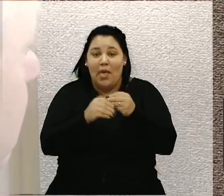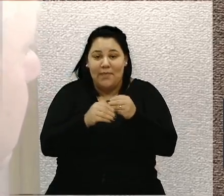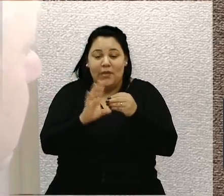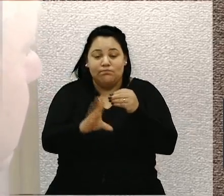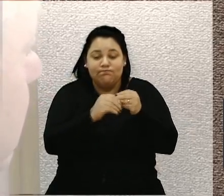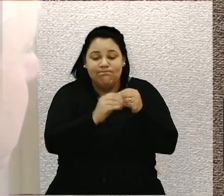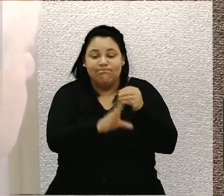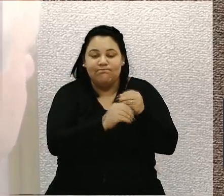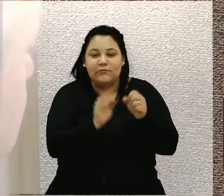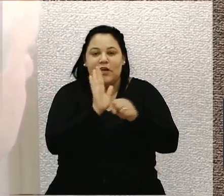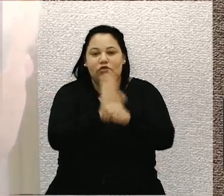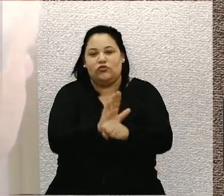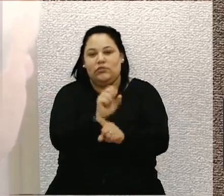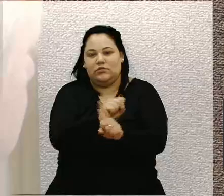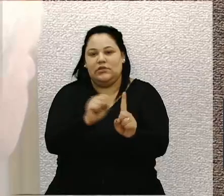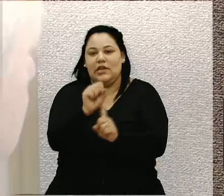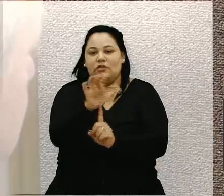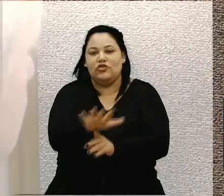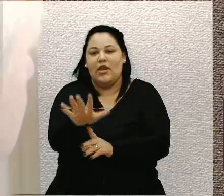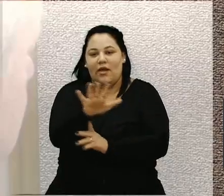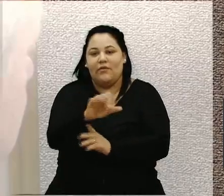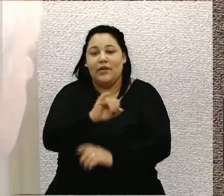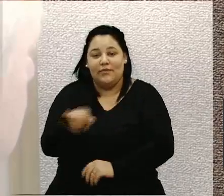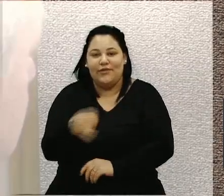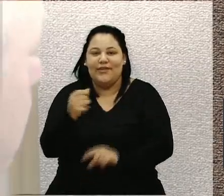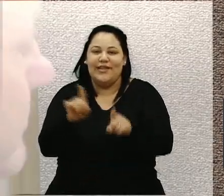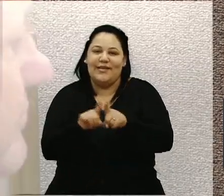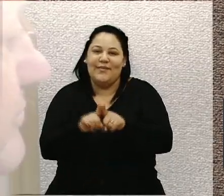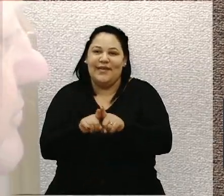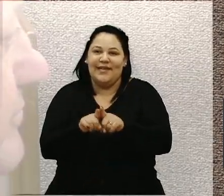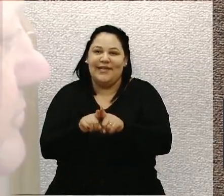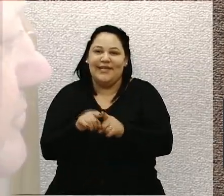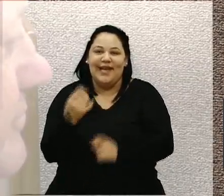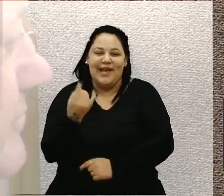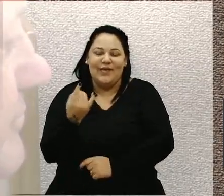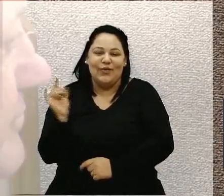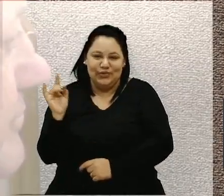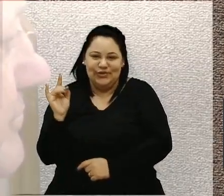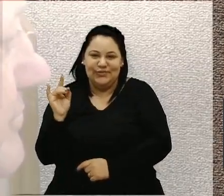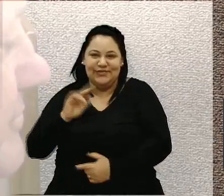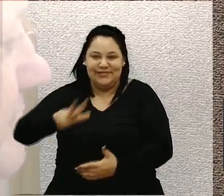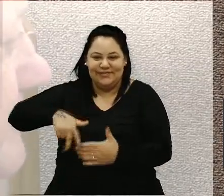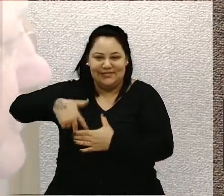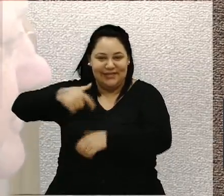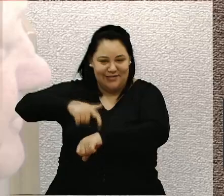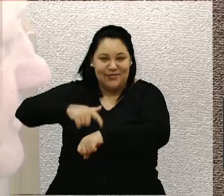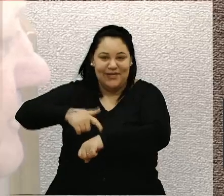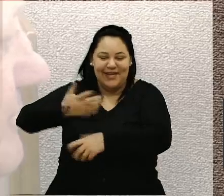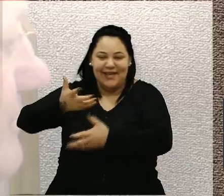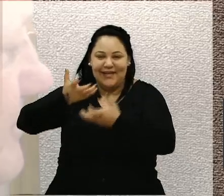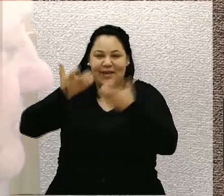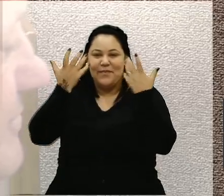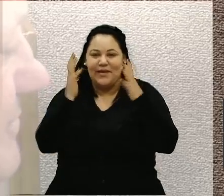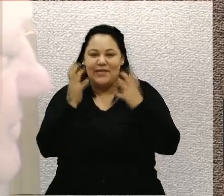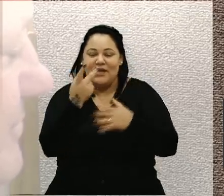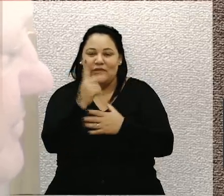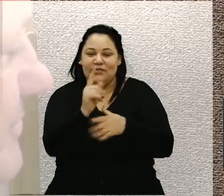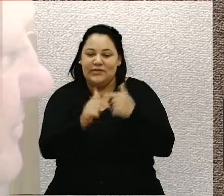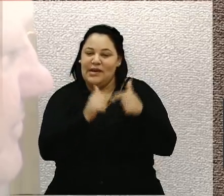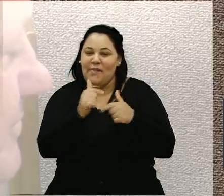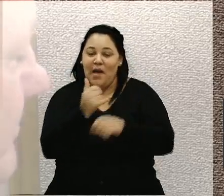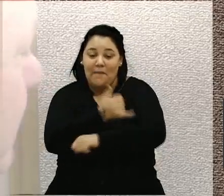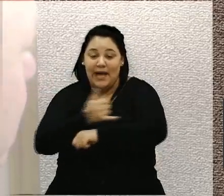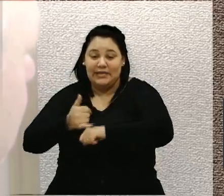vão ajudando a nossa sociedade. E aproveitar que o seu último, eu acho que o grande expediente, né, lhe parabenizar pela sua atuação aqui.